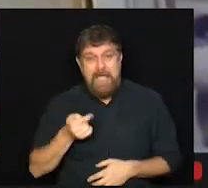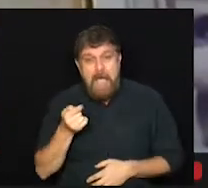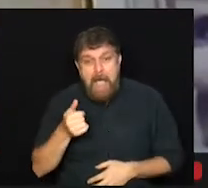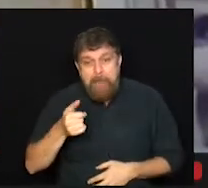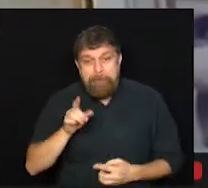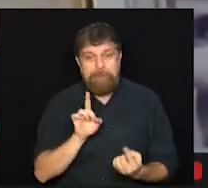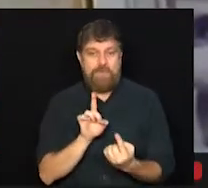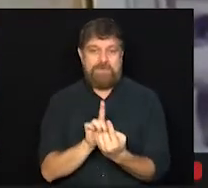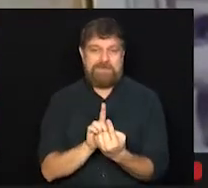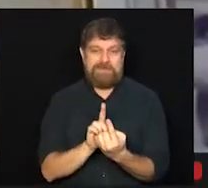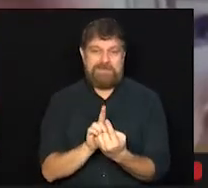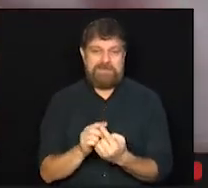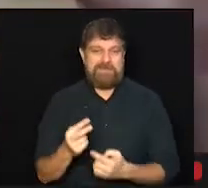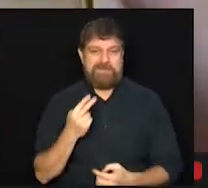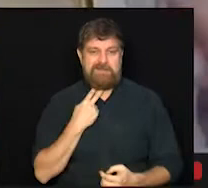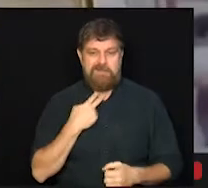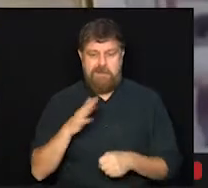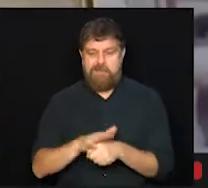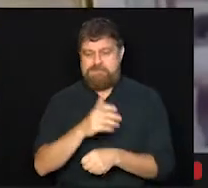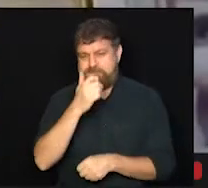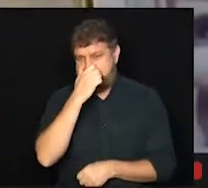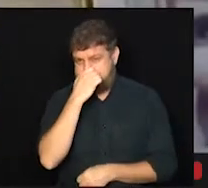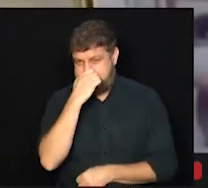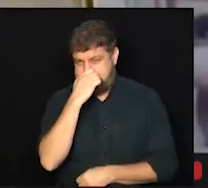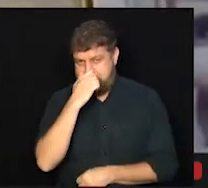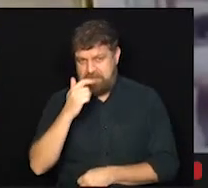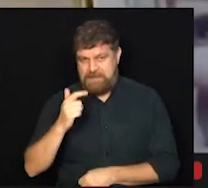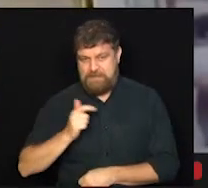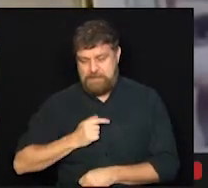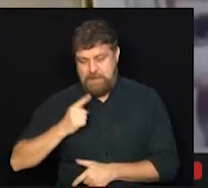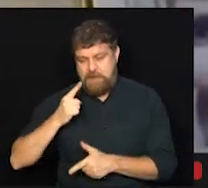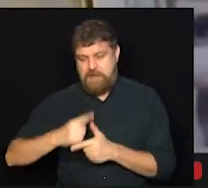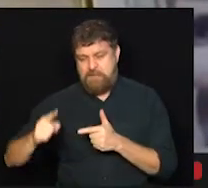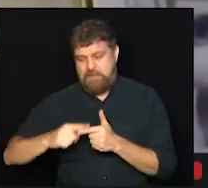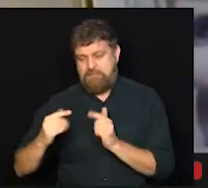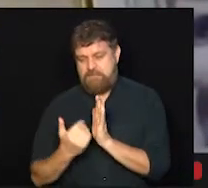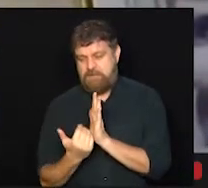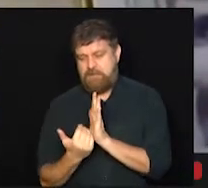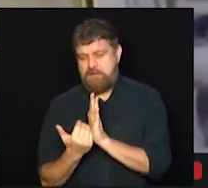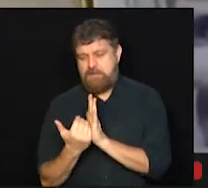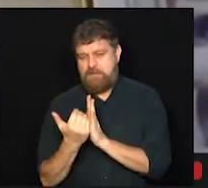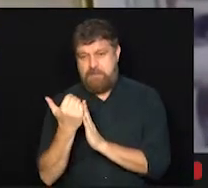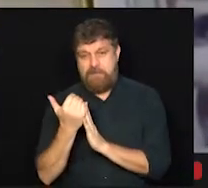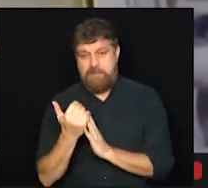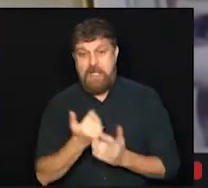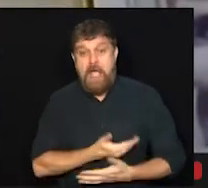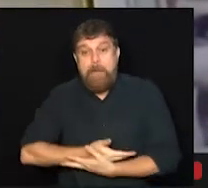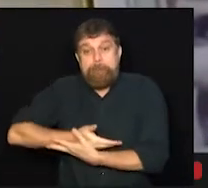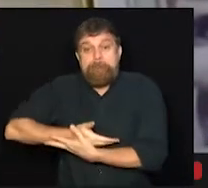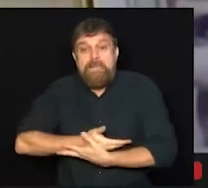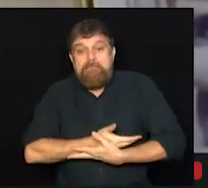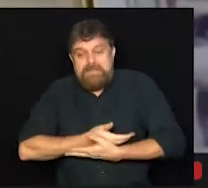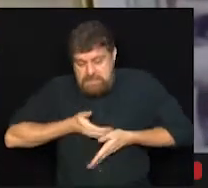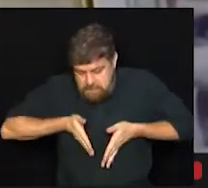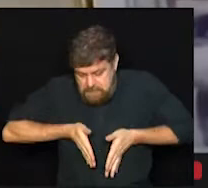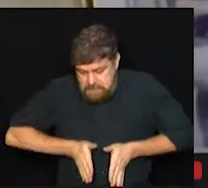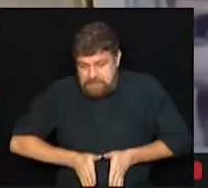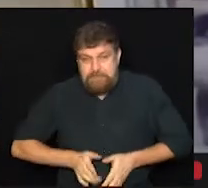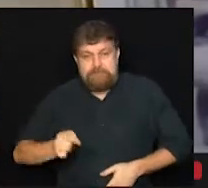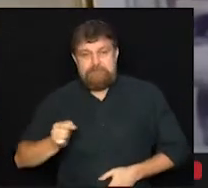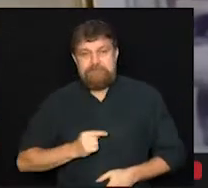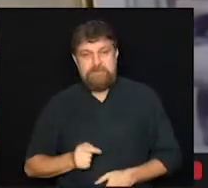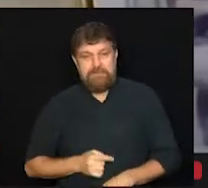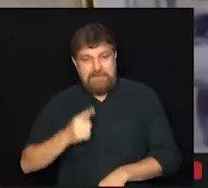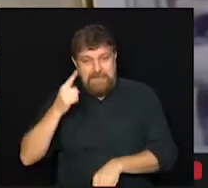atendimento. Então, isso vai se tornando. E os recém-nascidos, eles habitualmente não